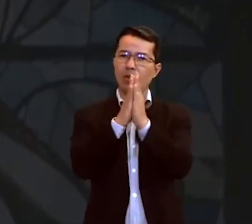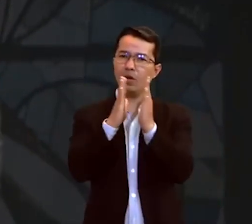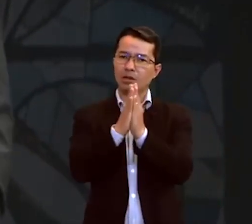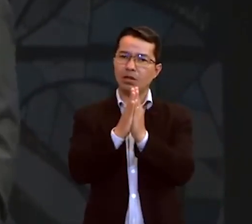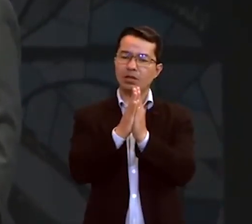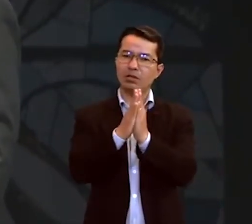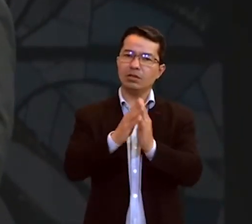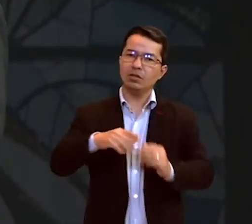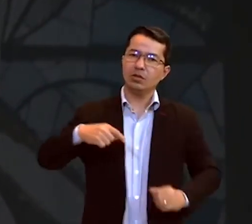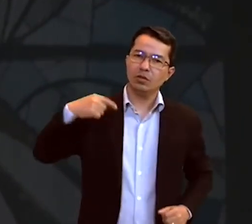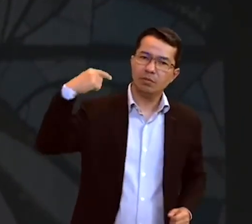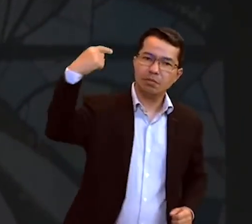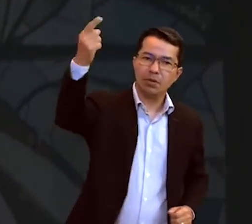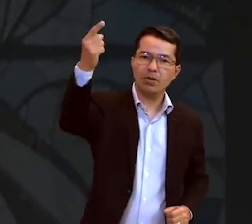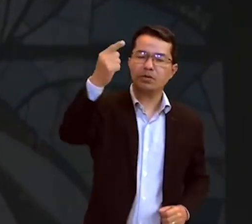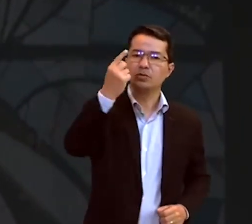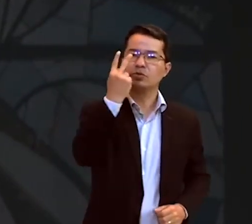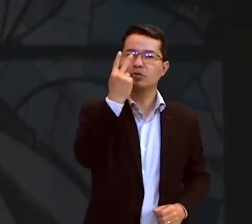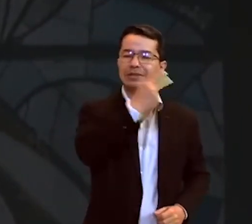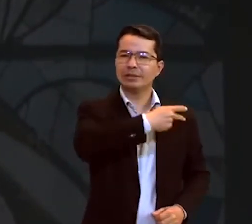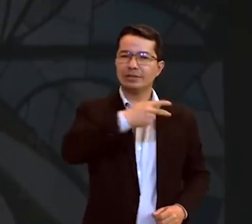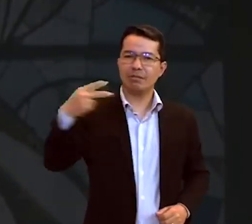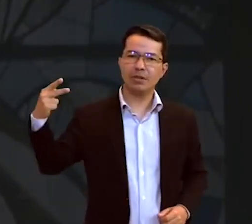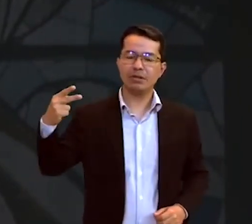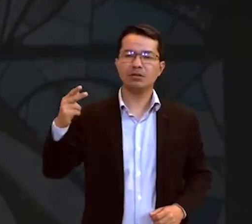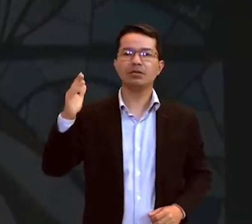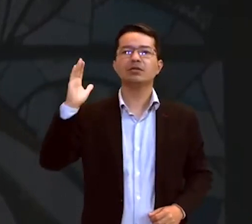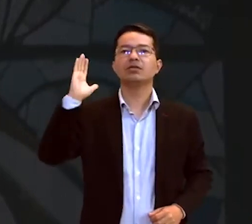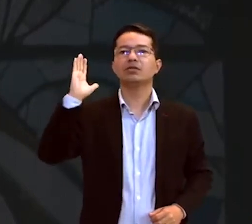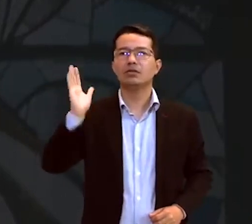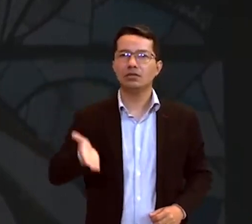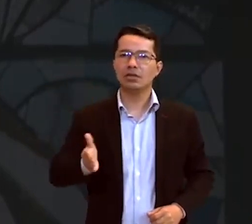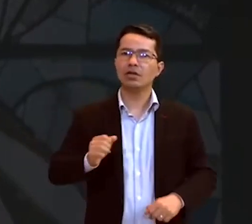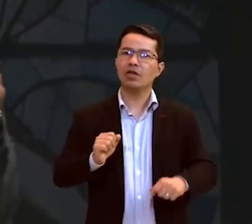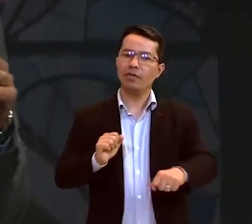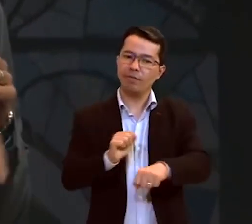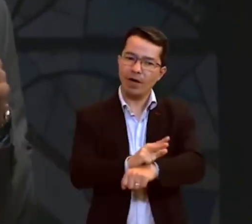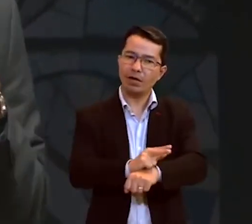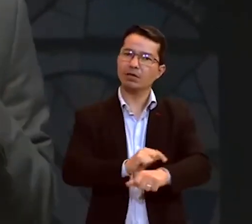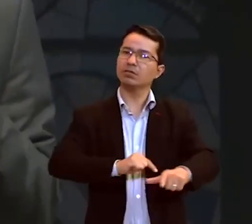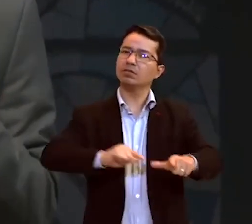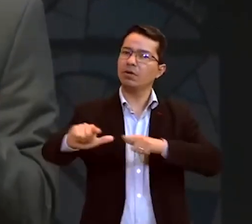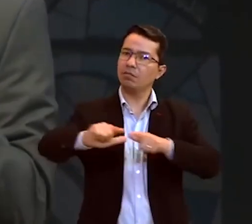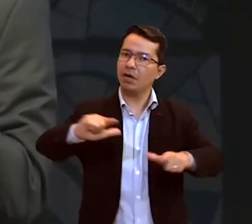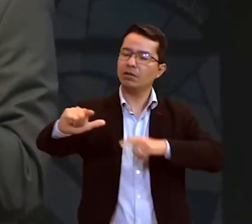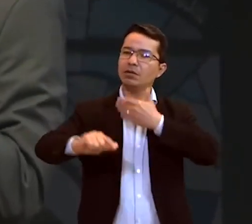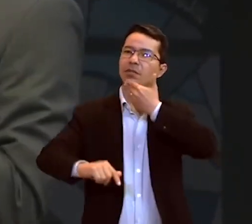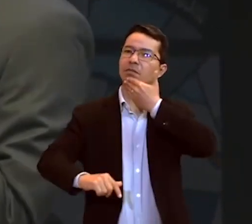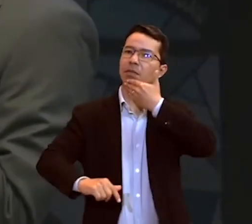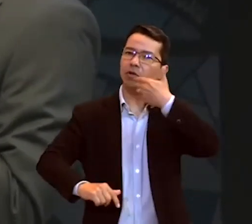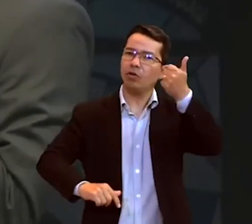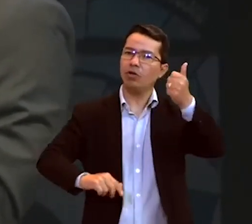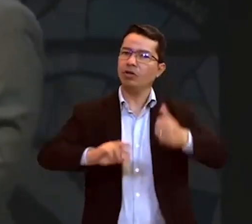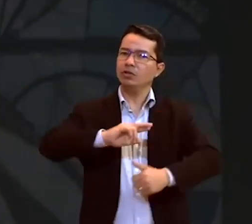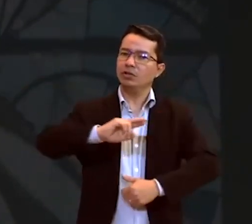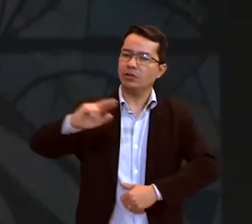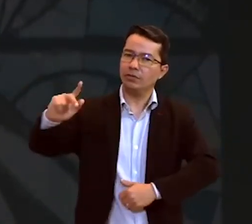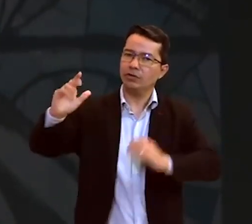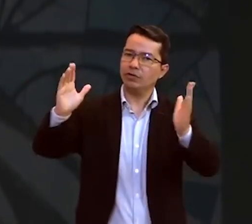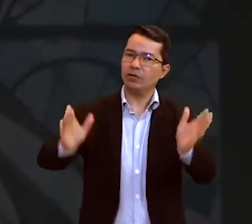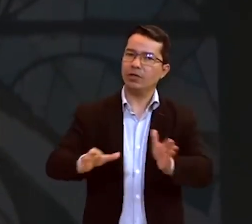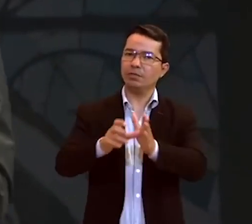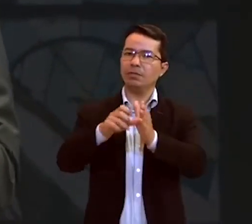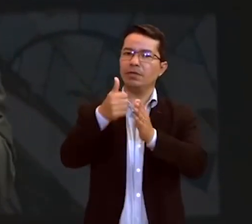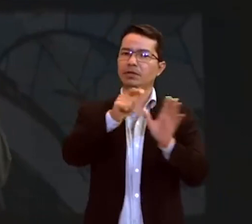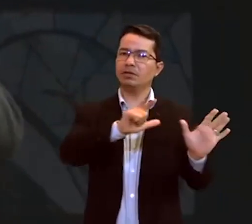semanas depois, aquele menino estava empregado, num bom trabalho, algo diferente. E aí na primeira semana ele já fez uma viagem com a